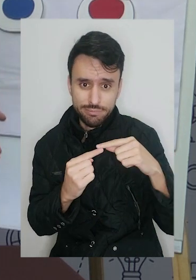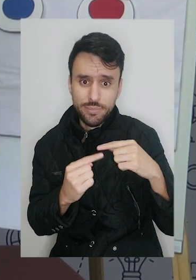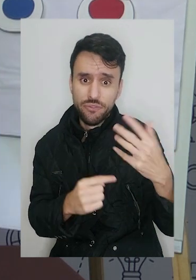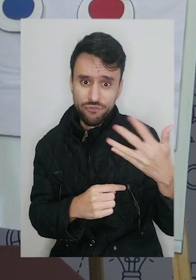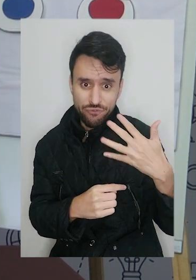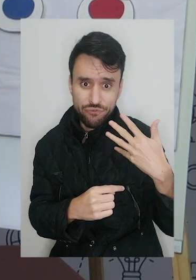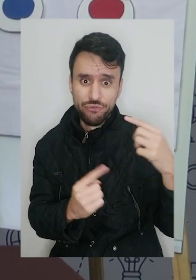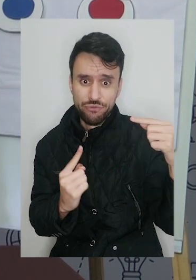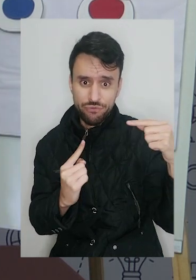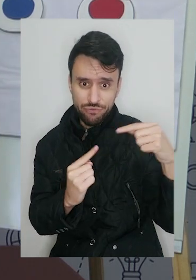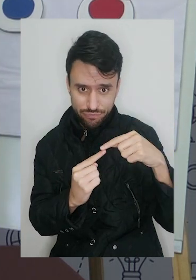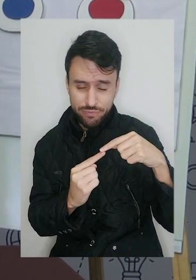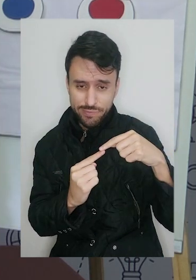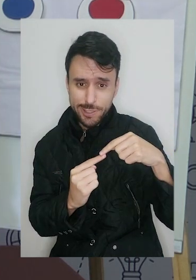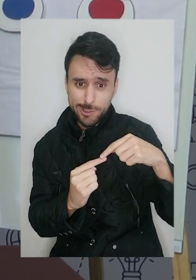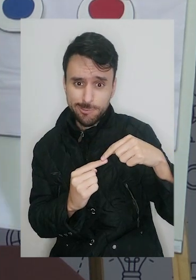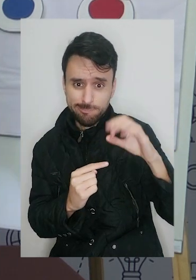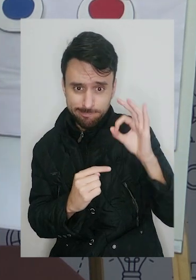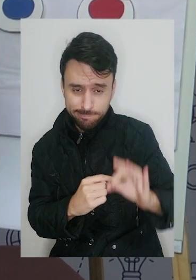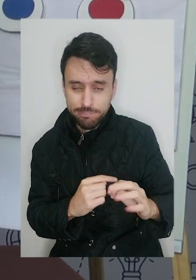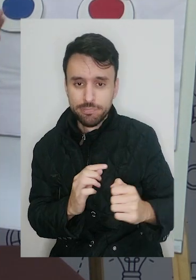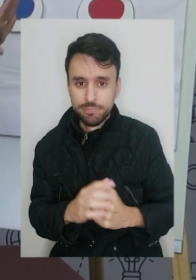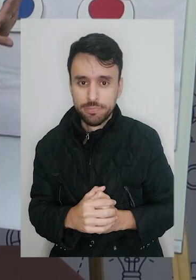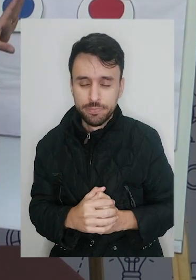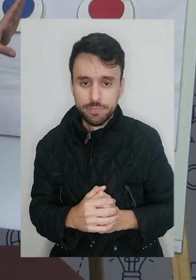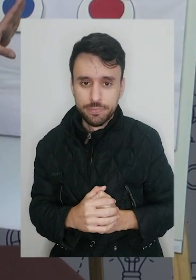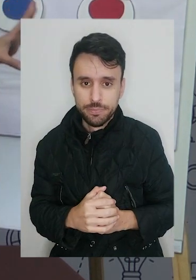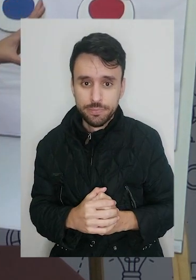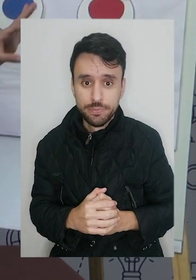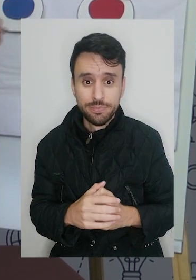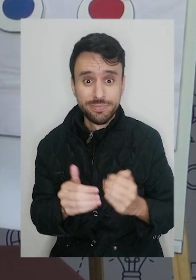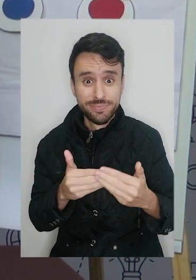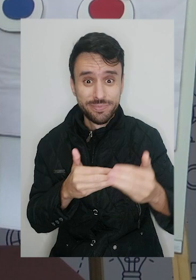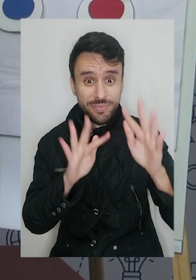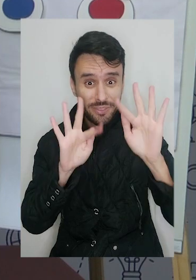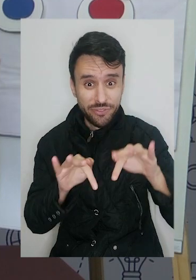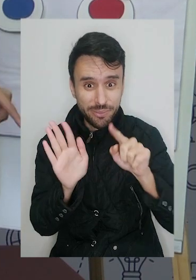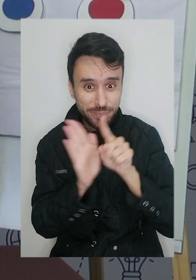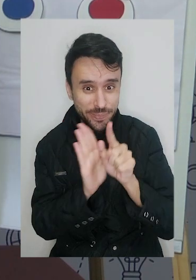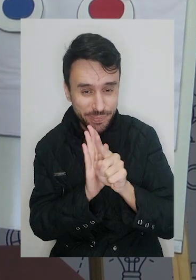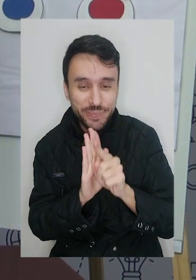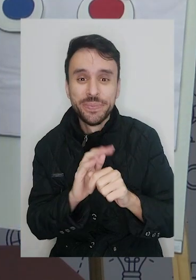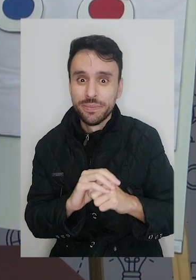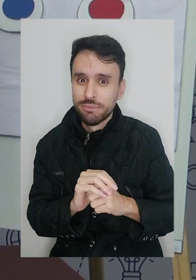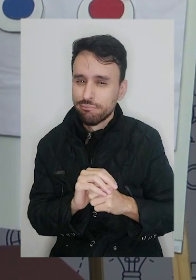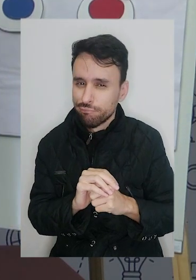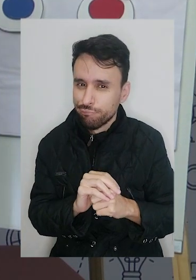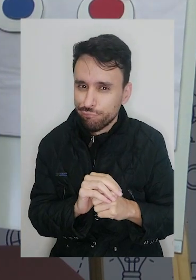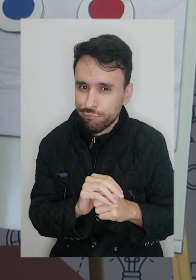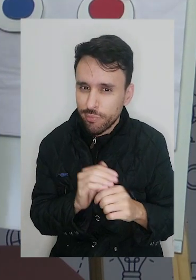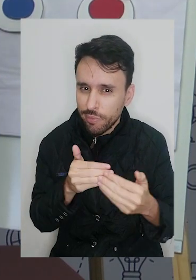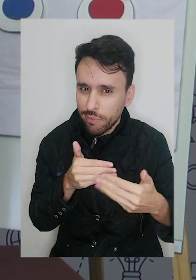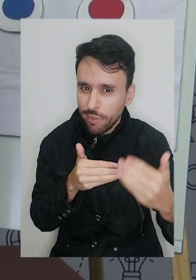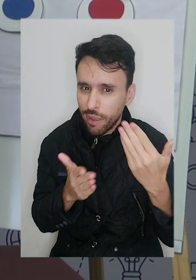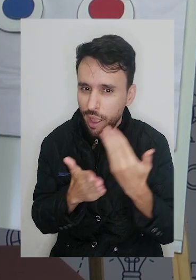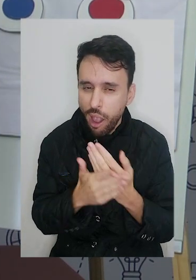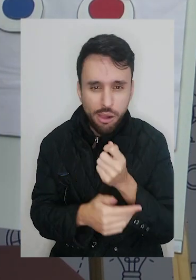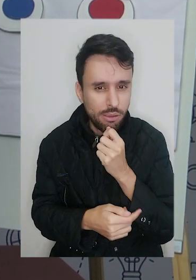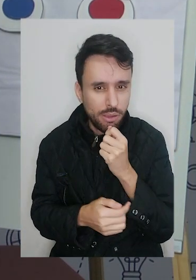verão, né? Essa é a roupa adequada. Terminamos o nosso quiz, mas ainda não